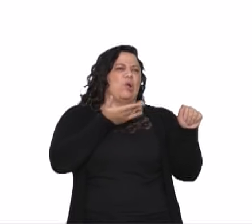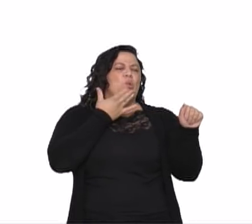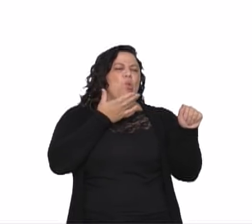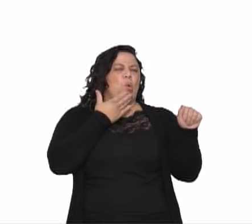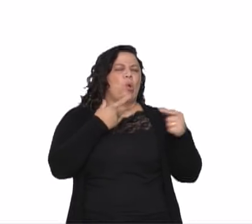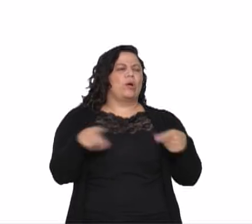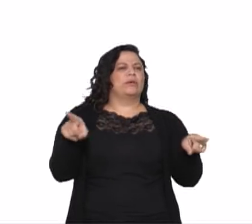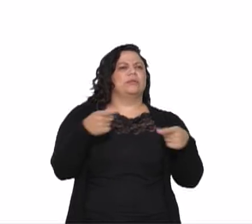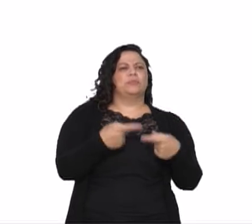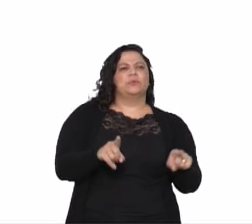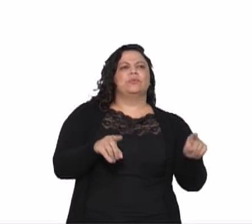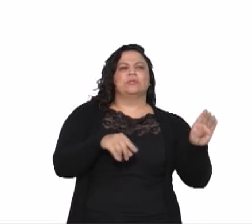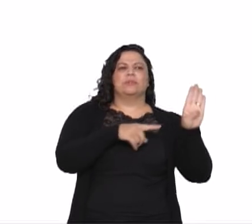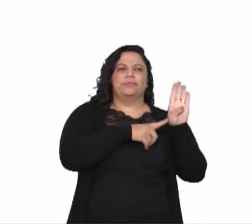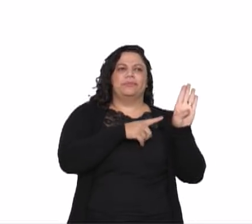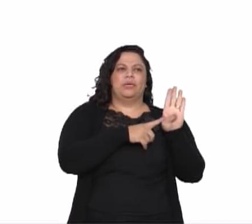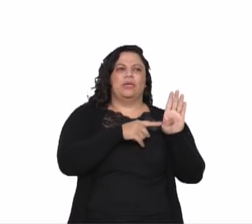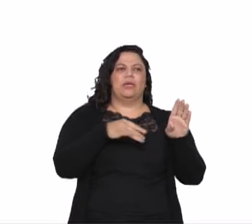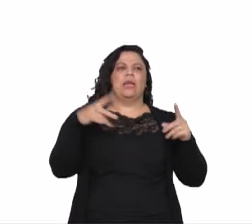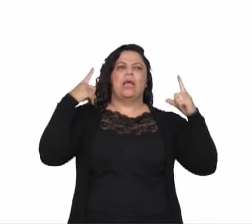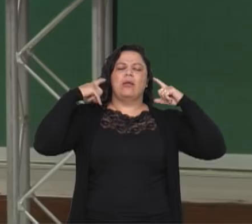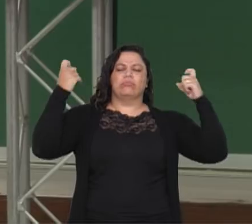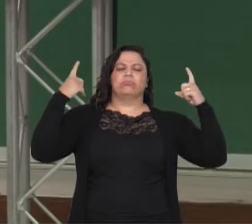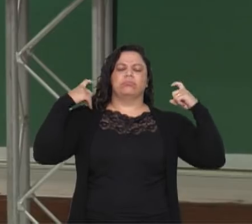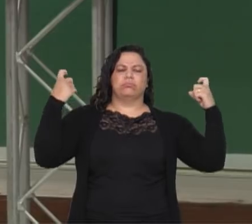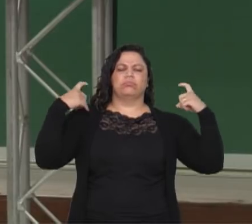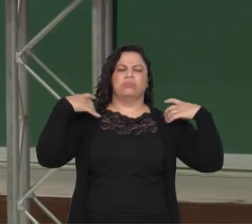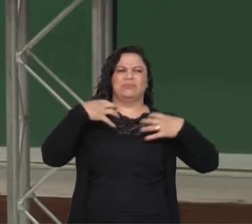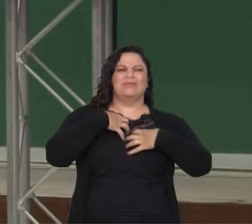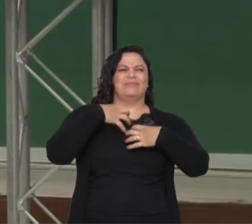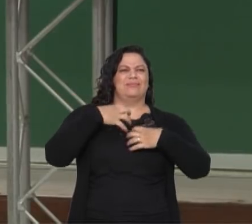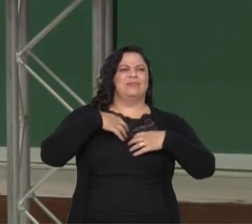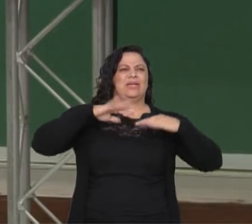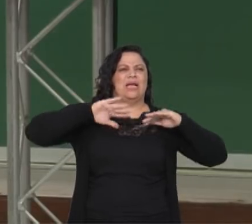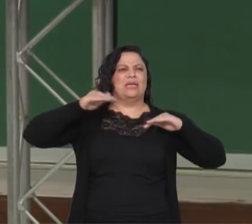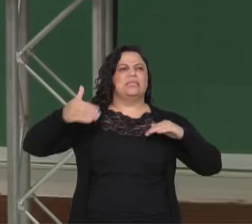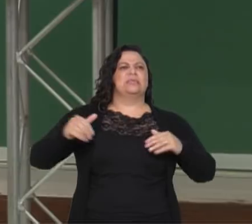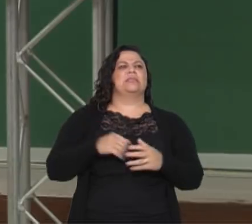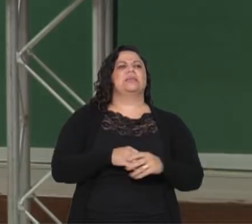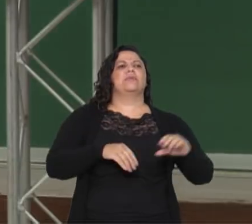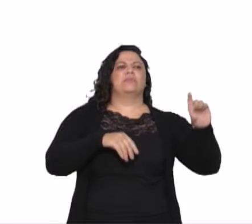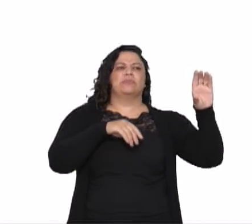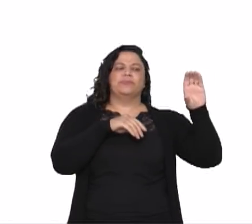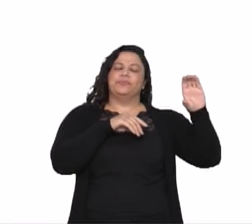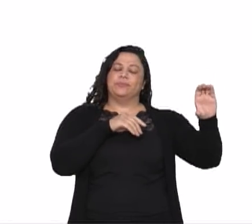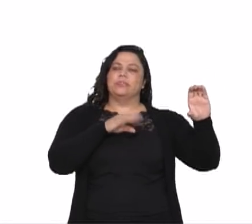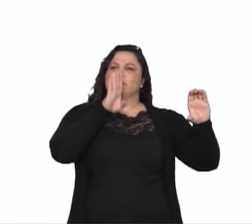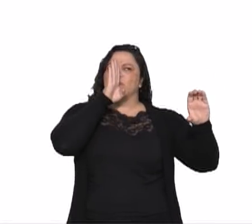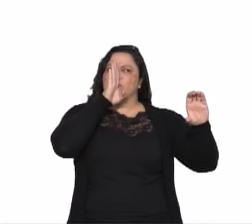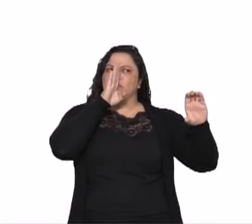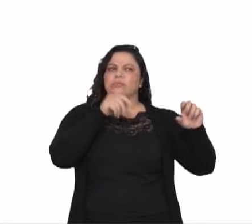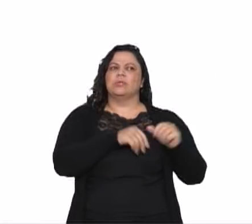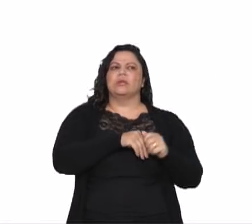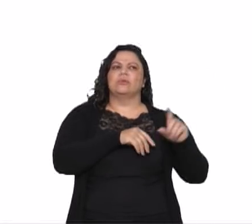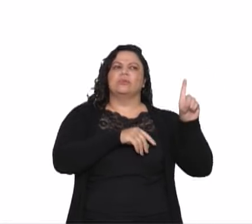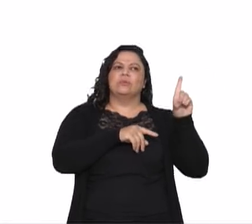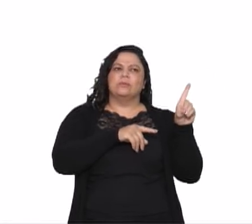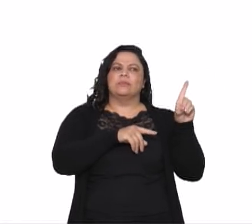É o silêncio. D. O mesmo que a amplitude. Pense um pouquinho para responder.